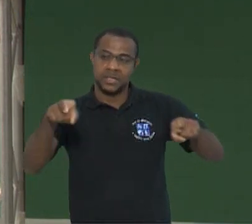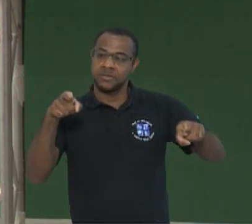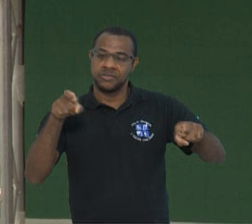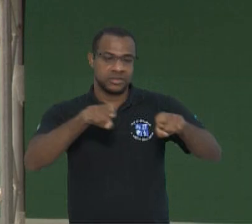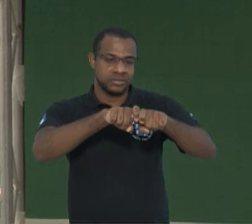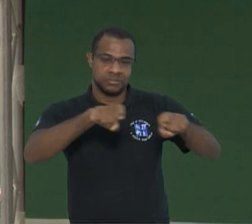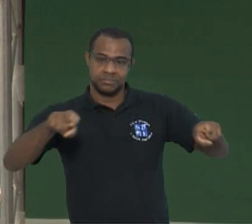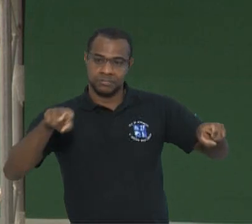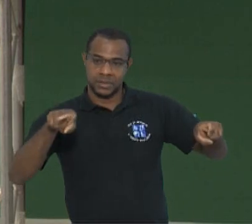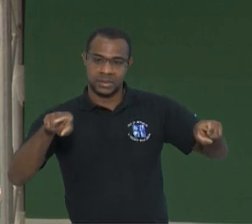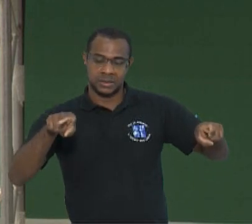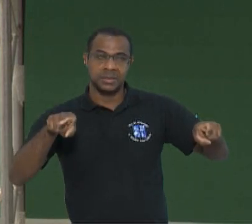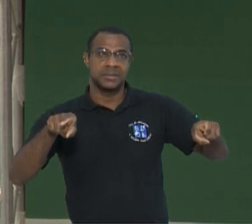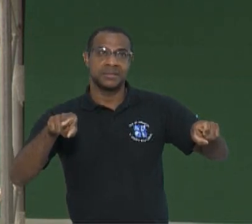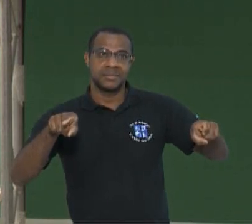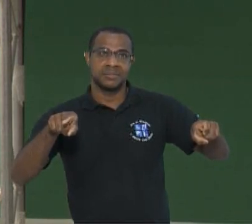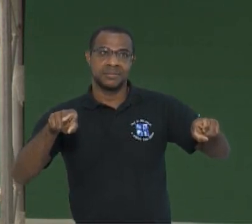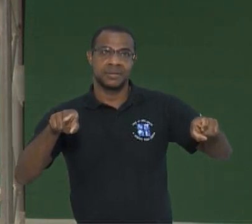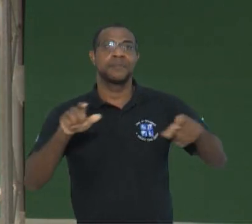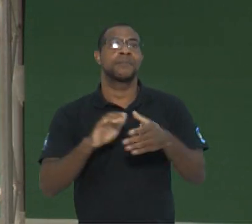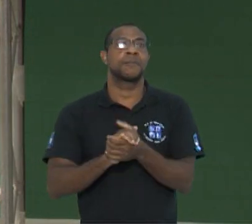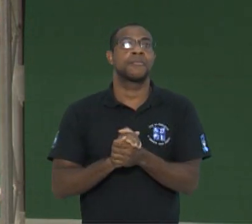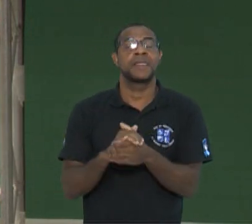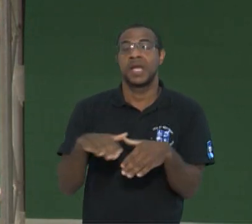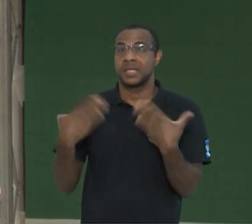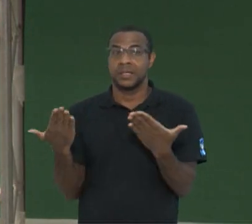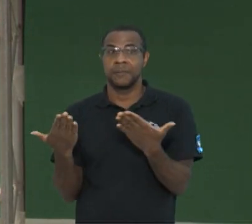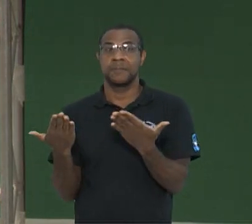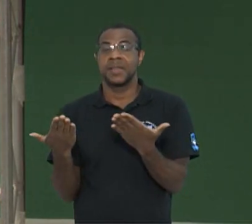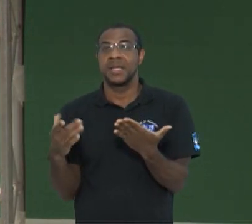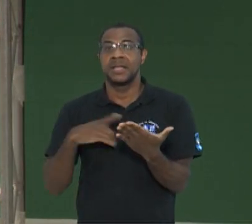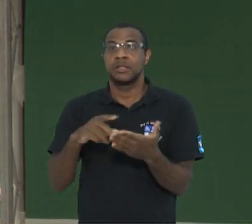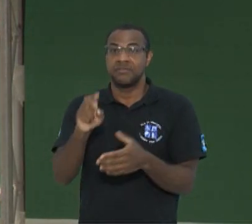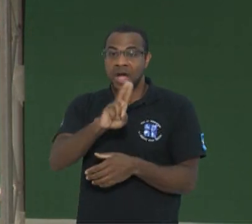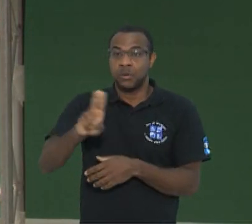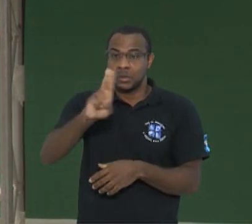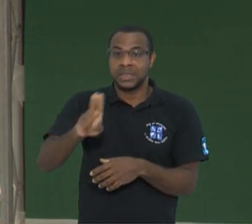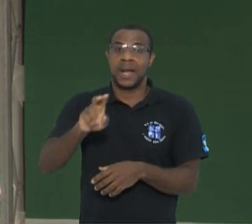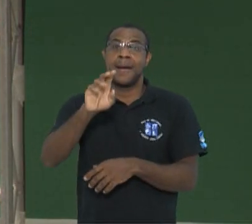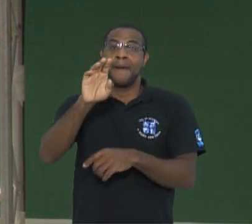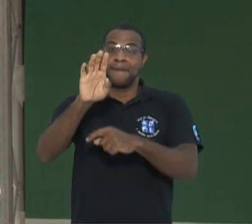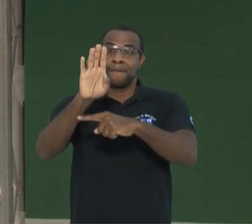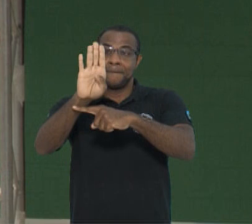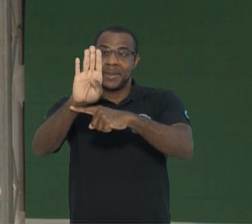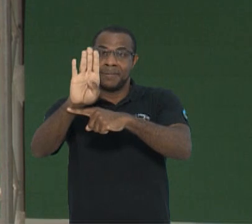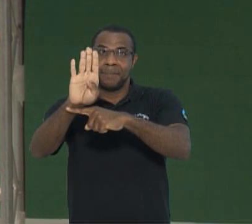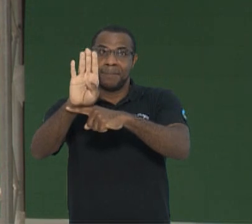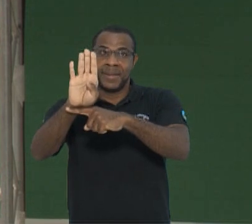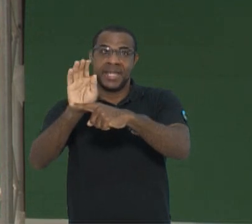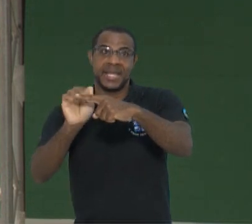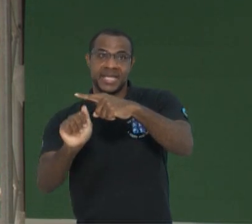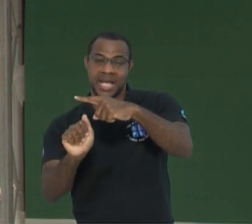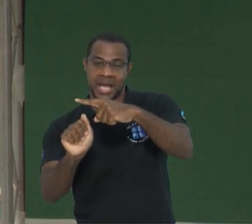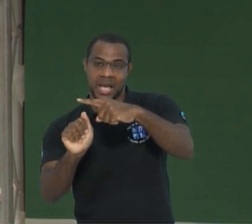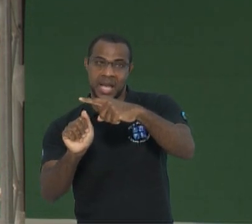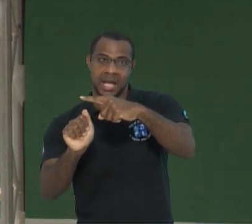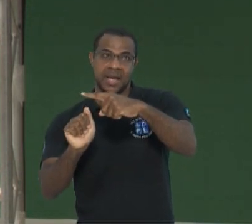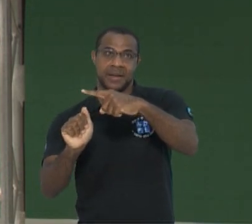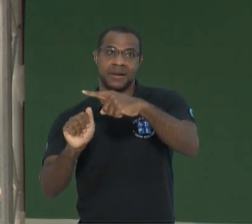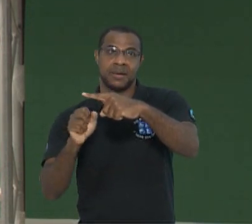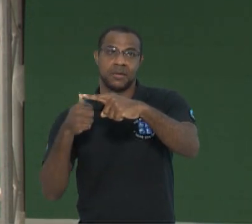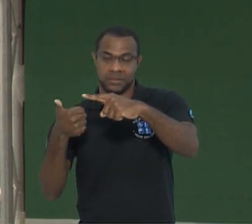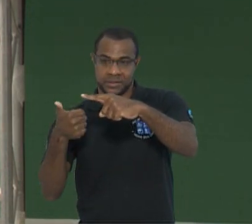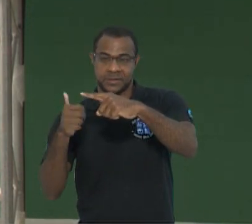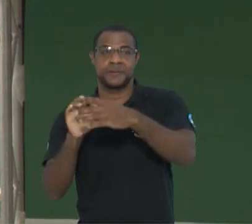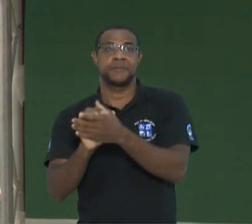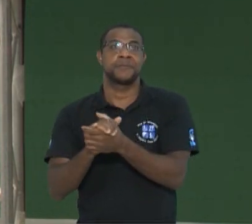eixo X. Então, o B vem em cima. Tá? Só vou usar B e A para escrever as equações das assíntotas. Eu